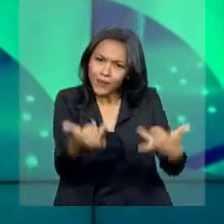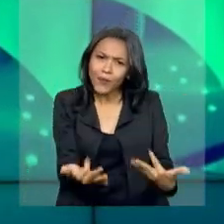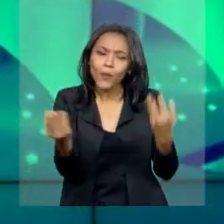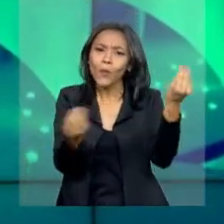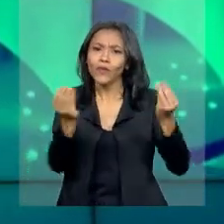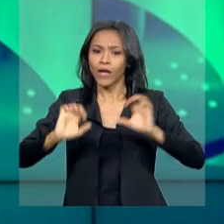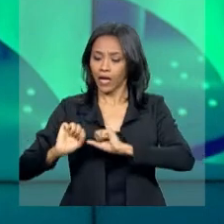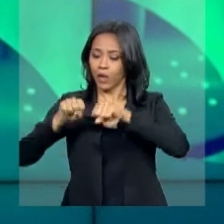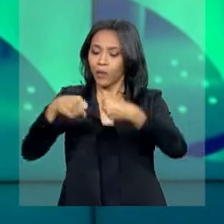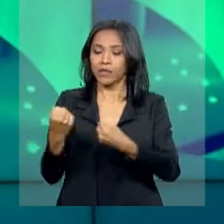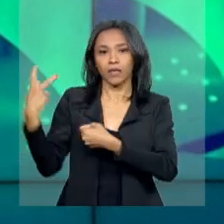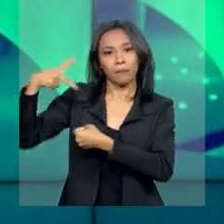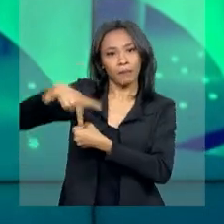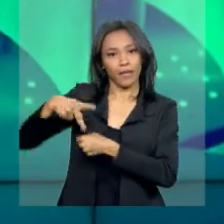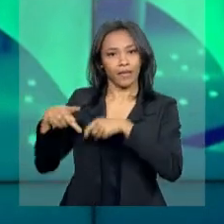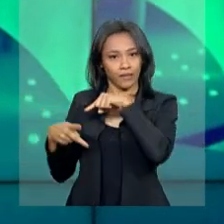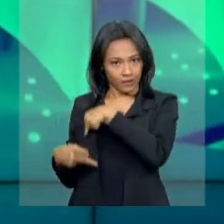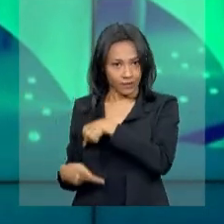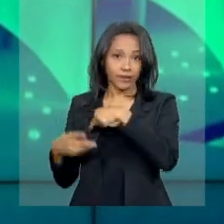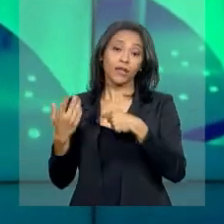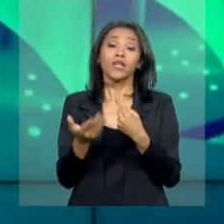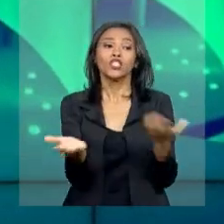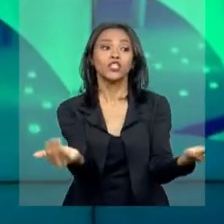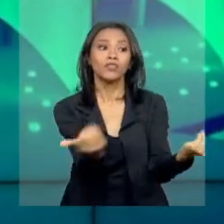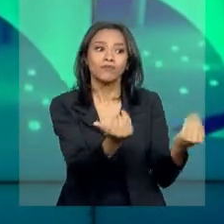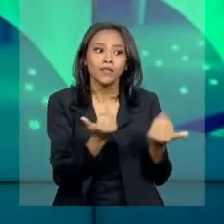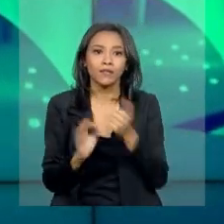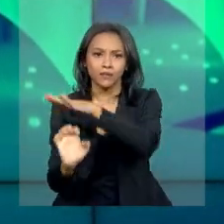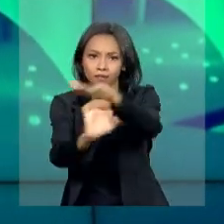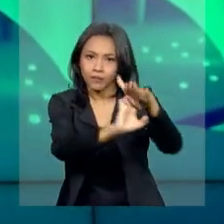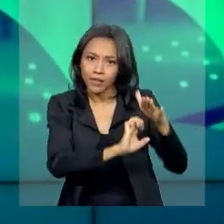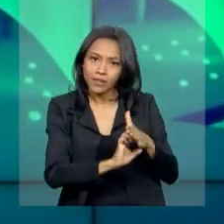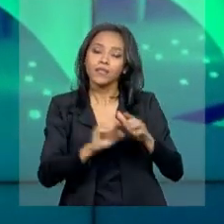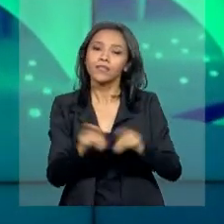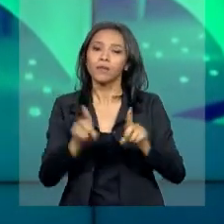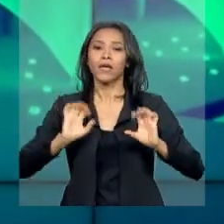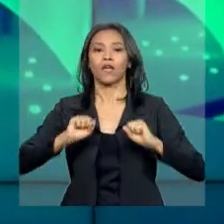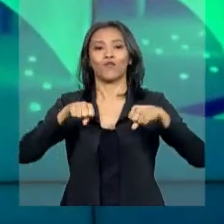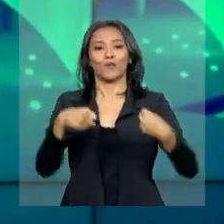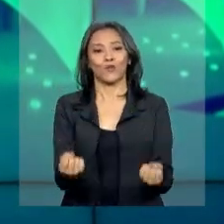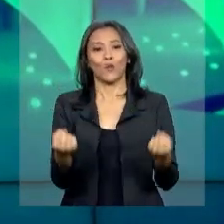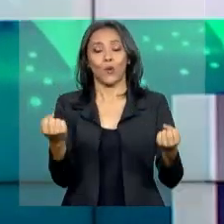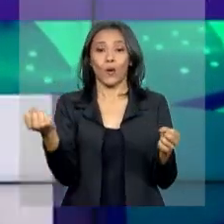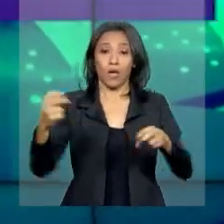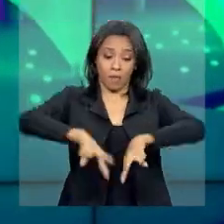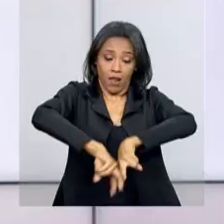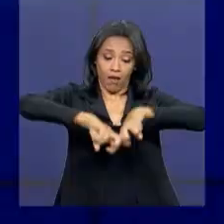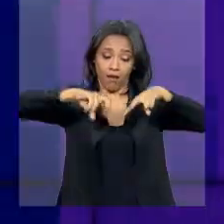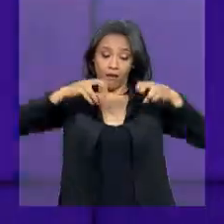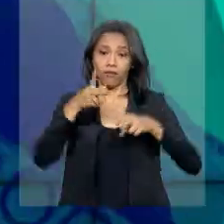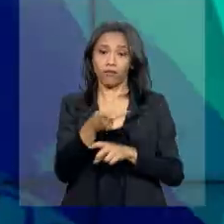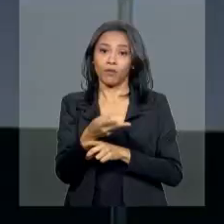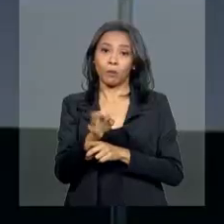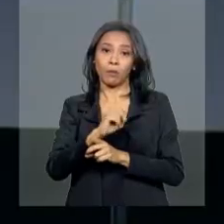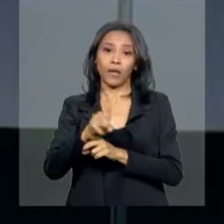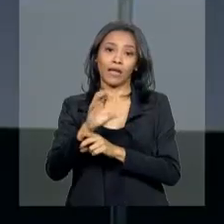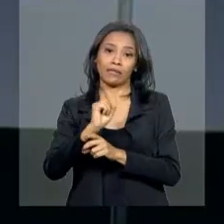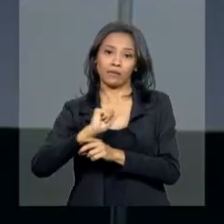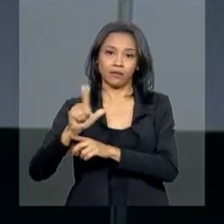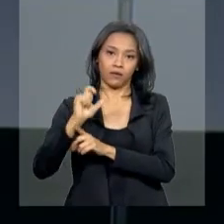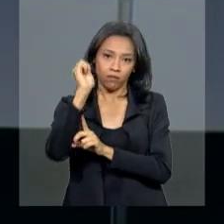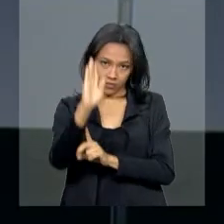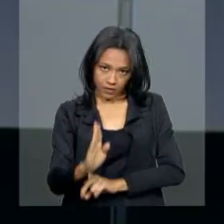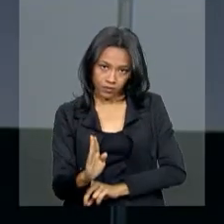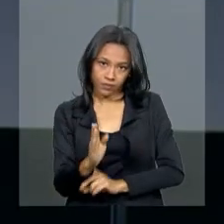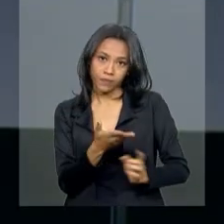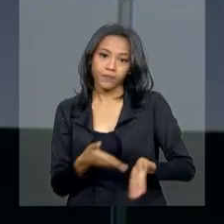Petrobras, das ações para atrair investidores e reforçou a importância da exploração do pré-sal para o país.